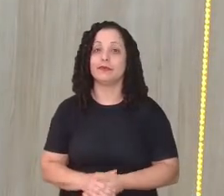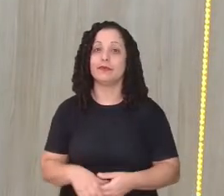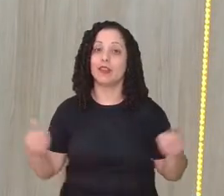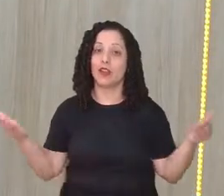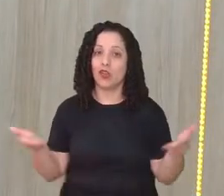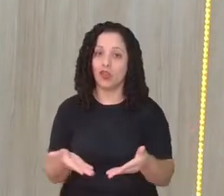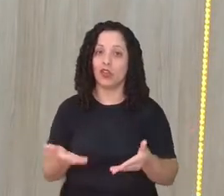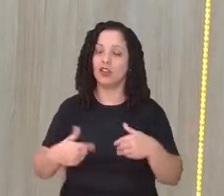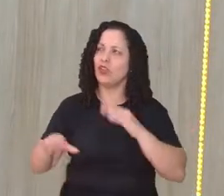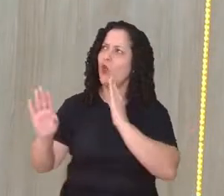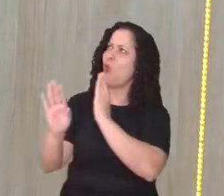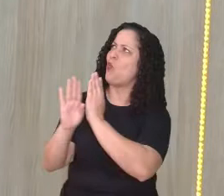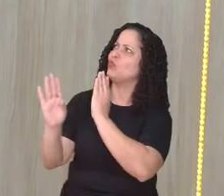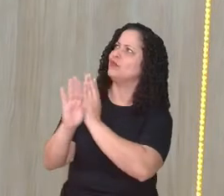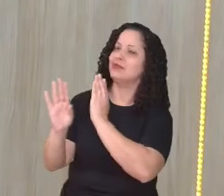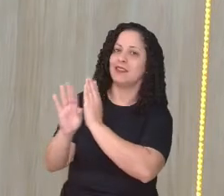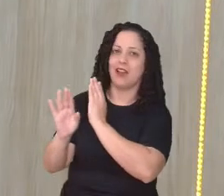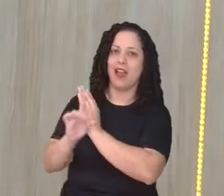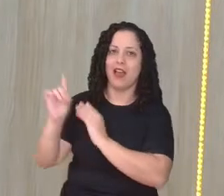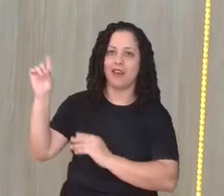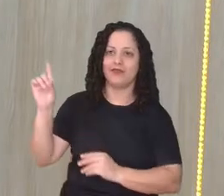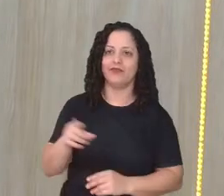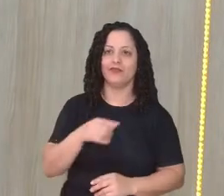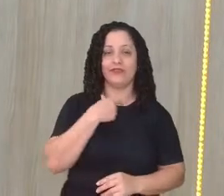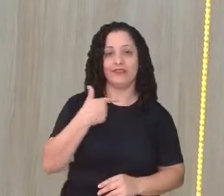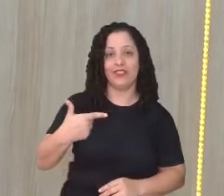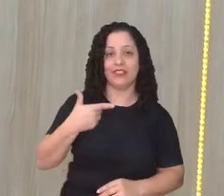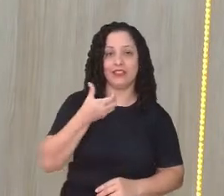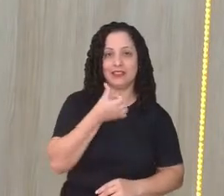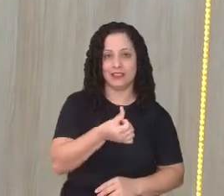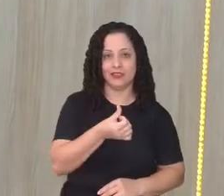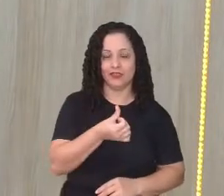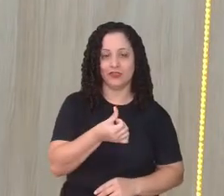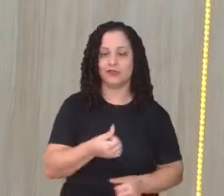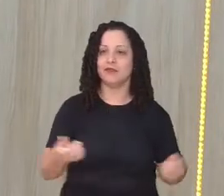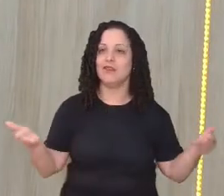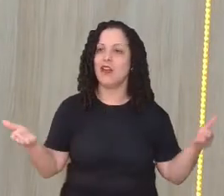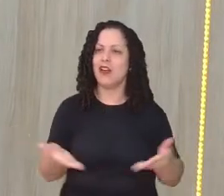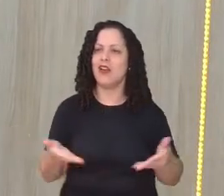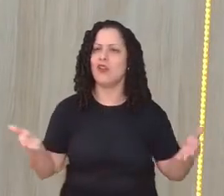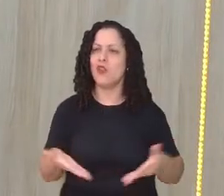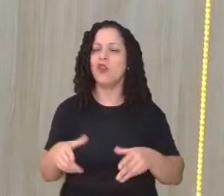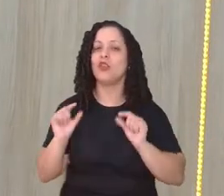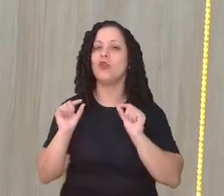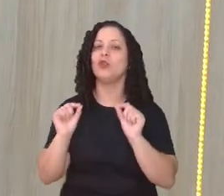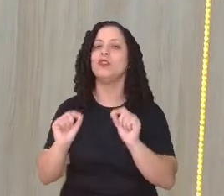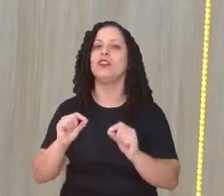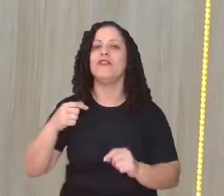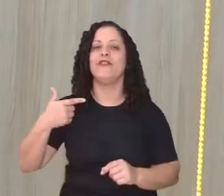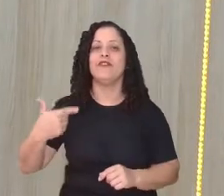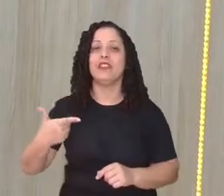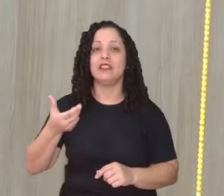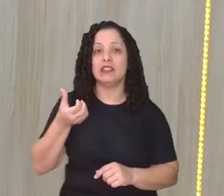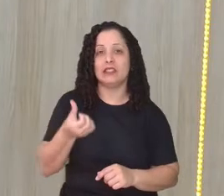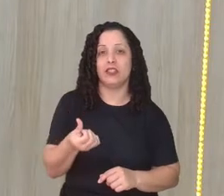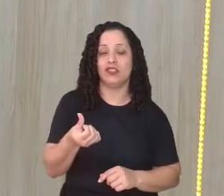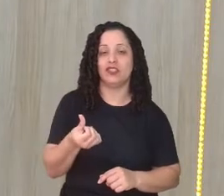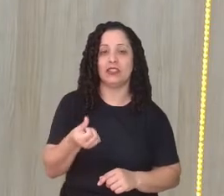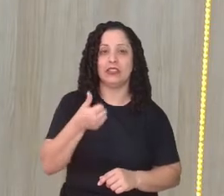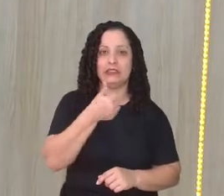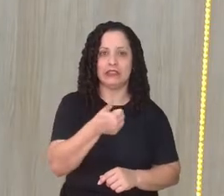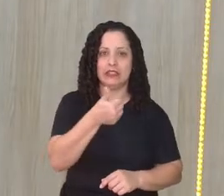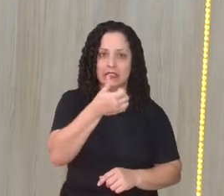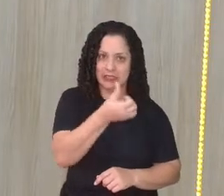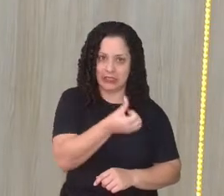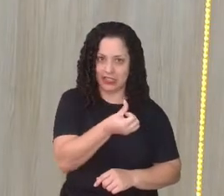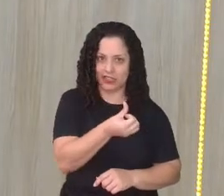achou 26, contando cada um, a gente vai achar, ó, 26, 16 e